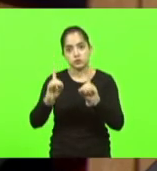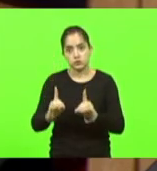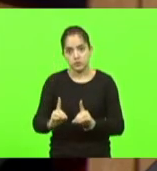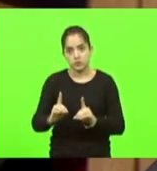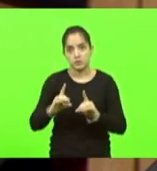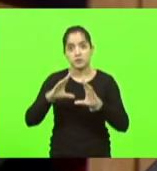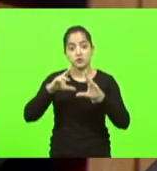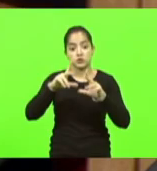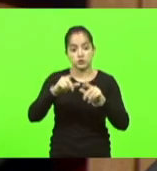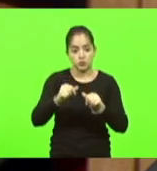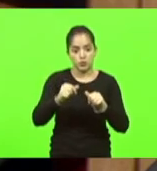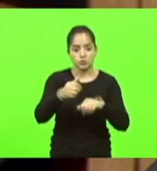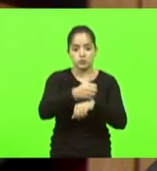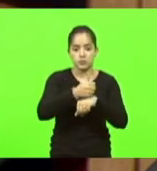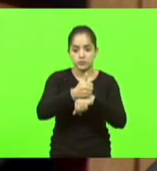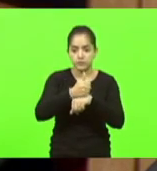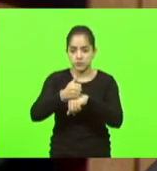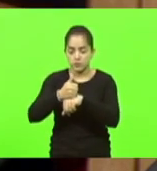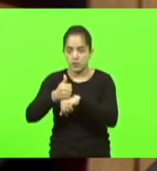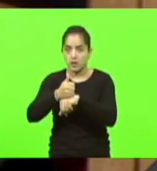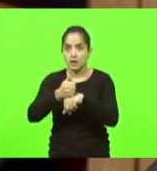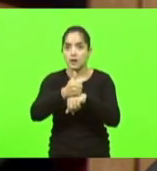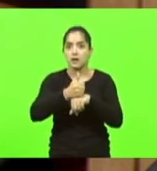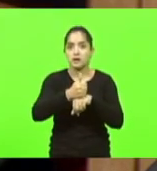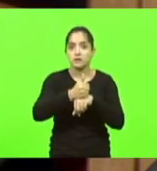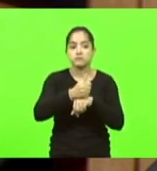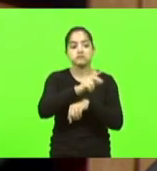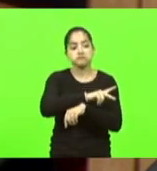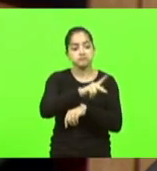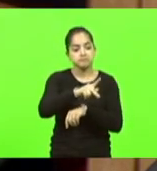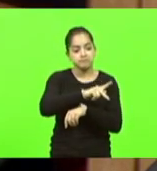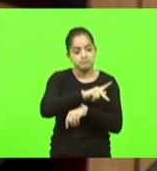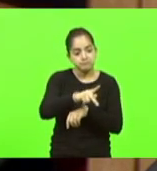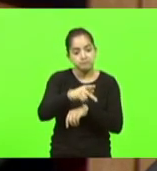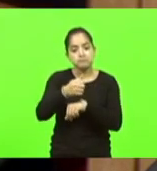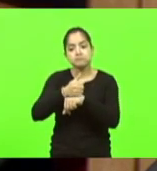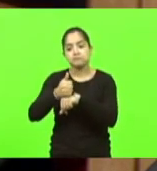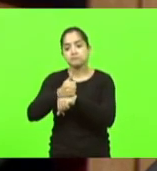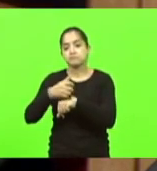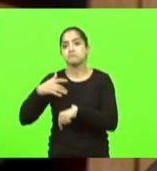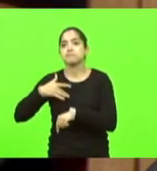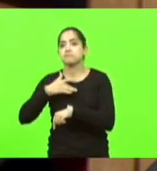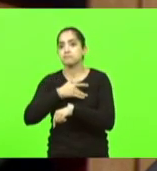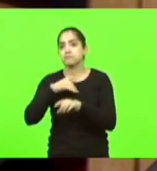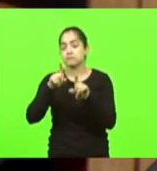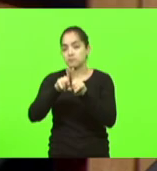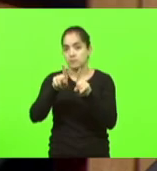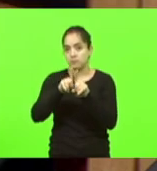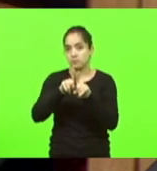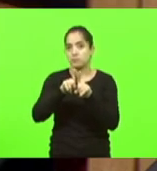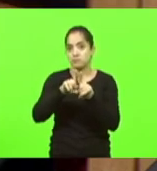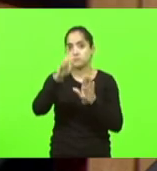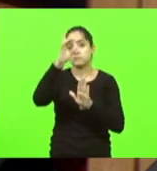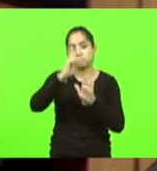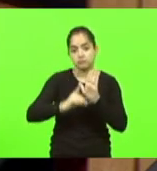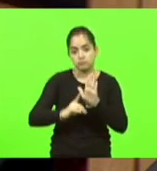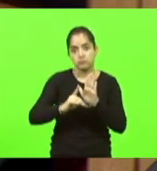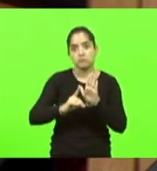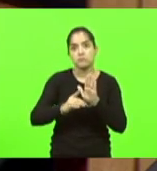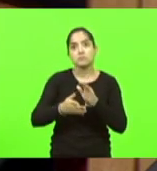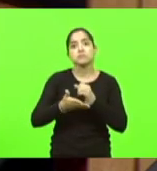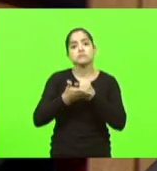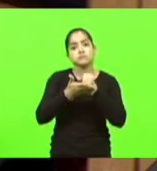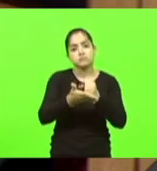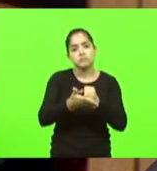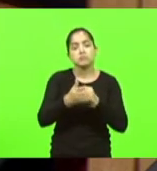todas as carreiras na verdade os professores os profissionais saúde também tem outros direitos amparados que o